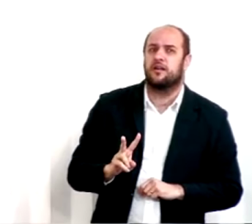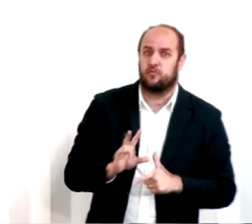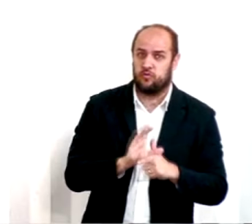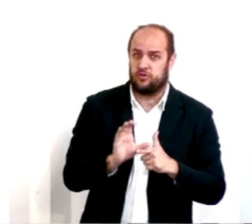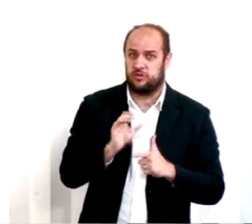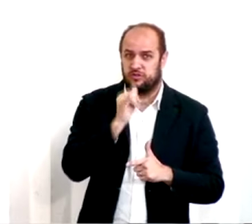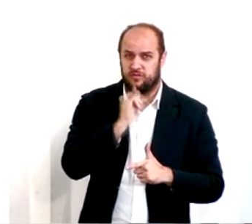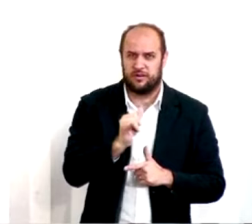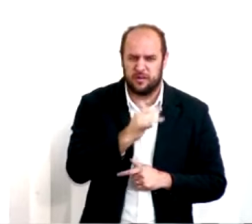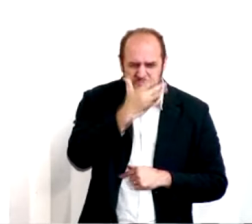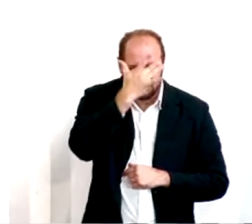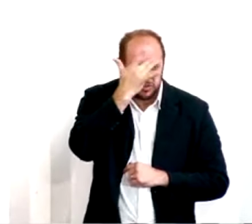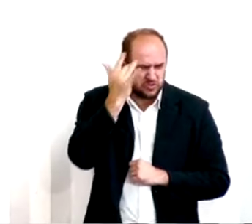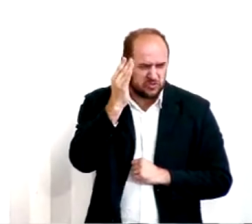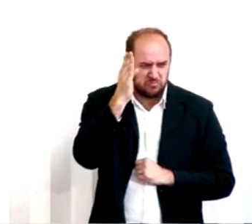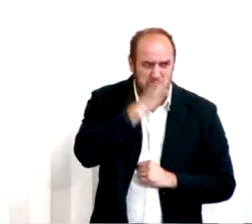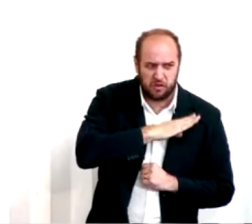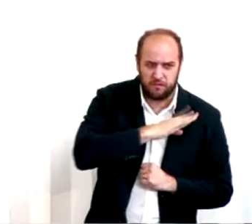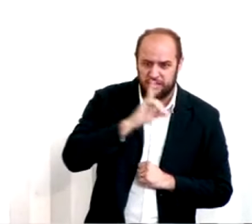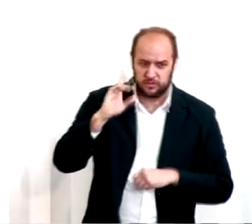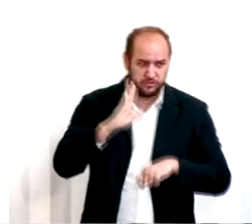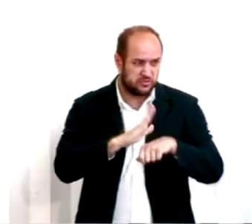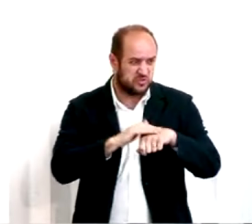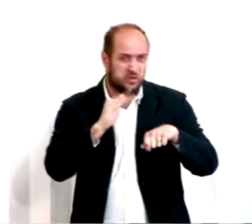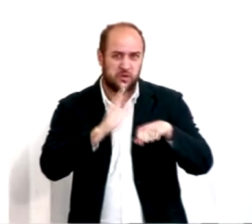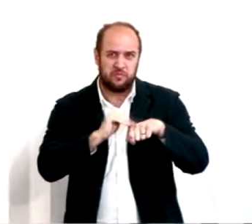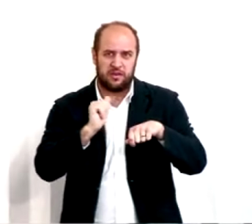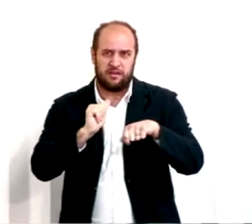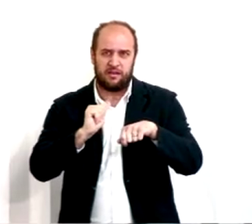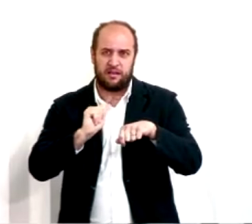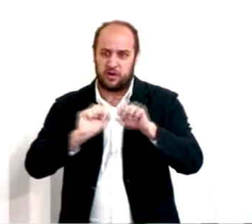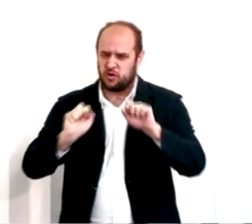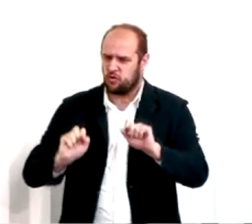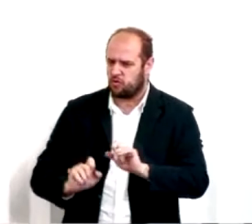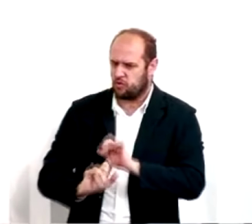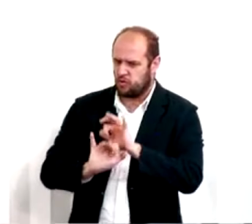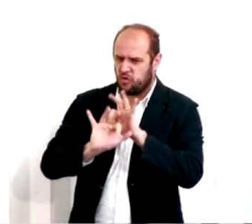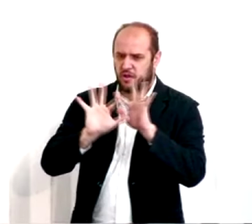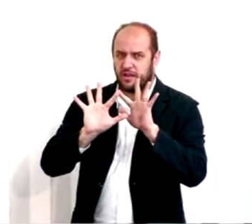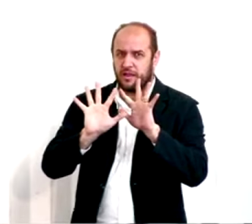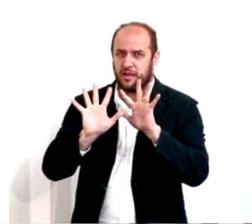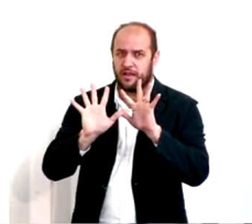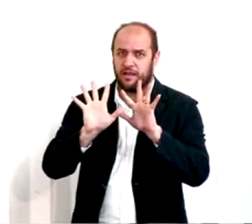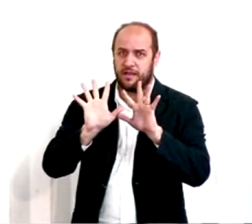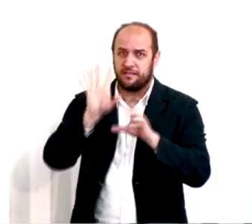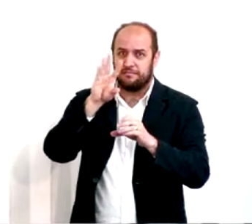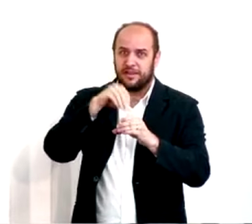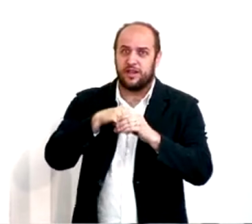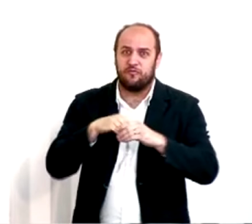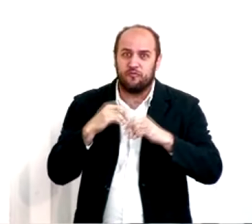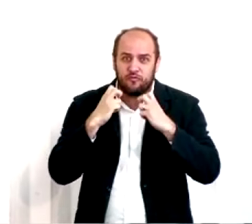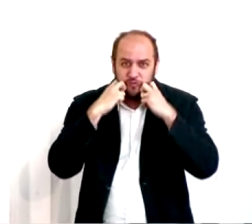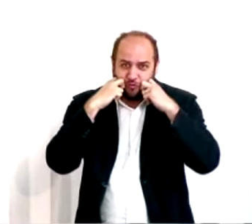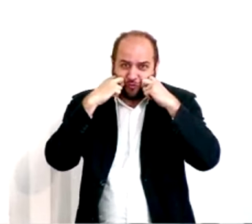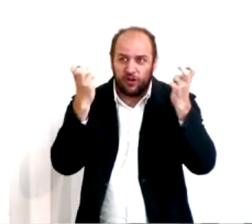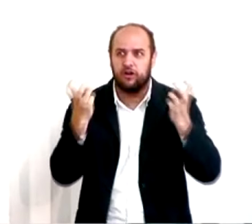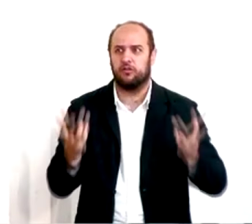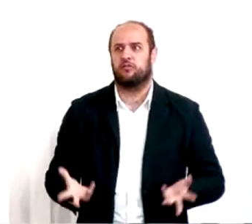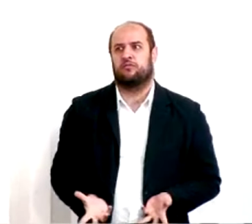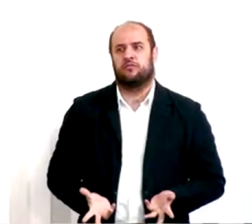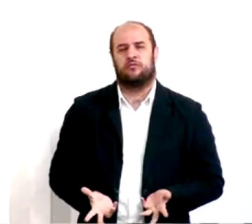falar que os depravados foram chamados para se gloriar em uma vergonha a nossa